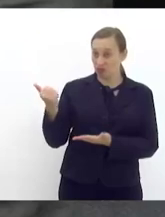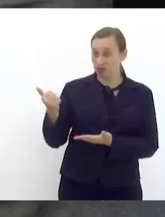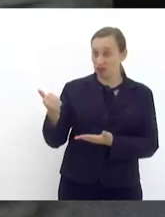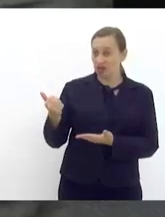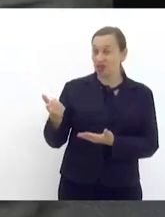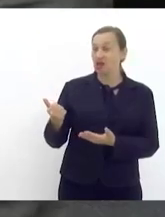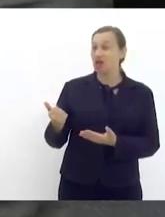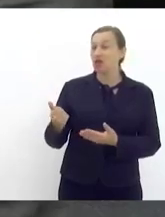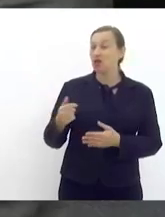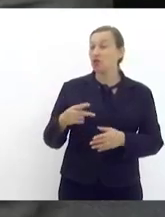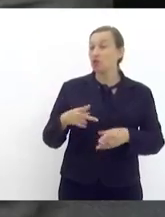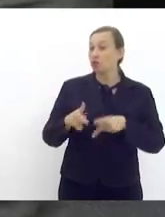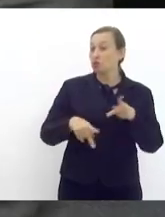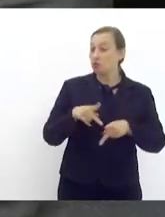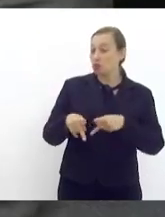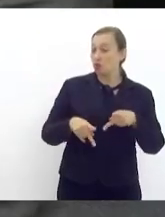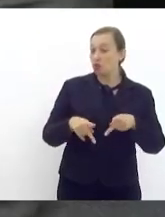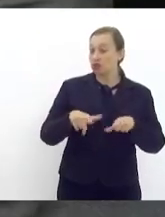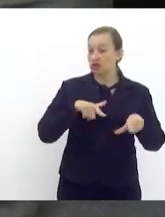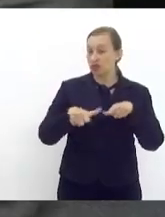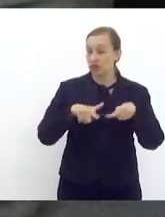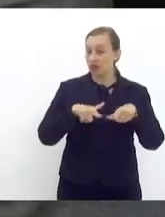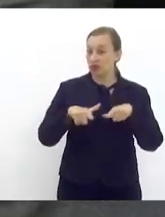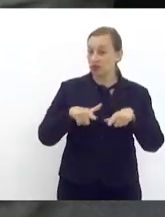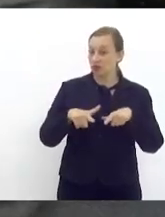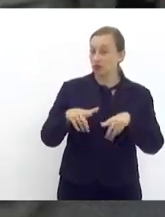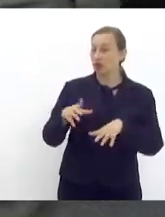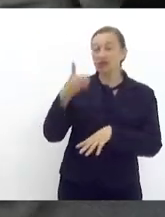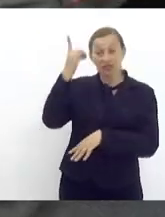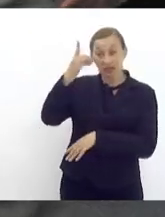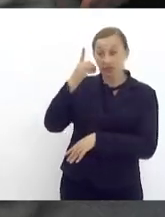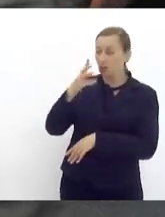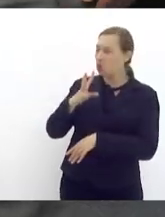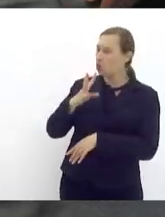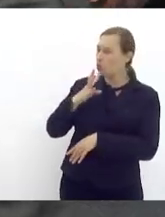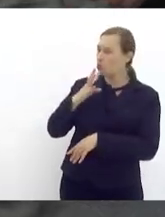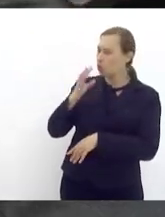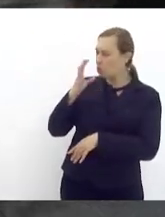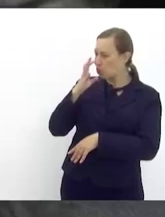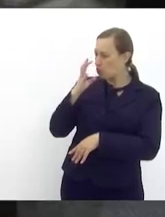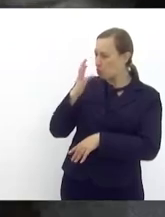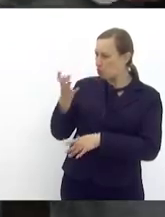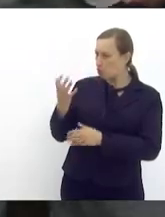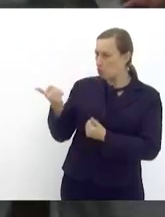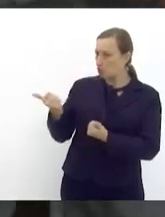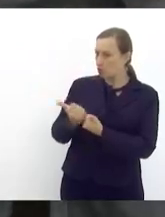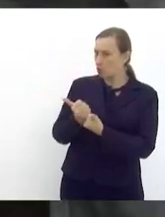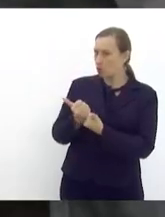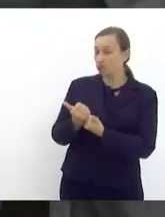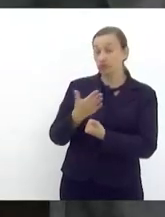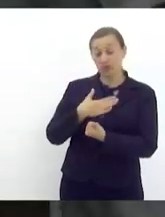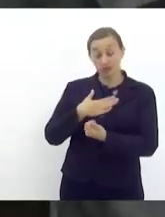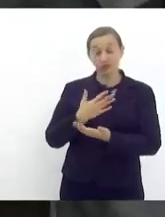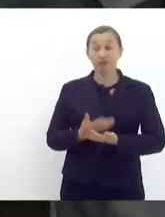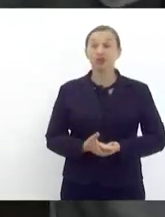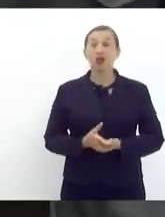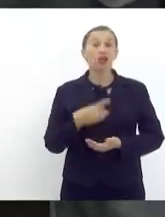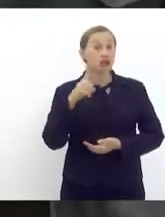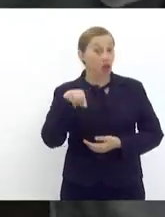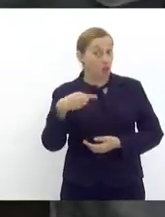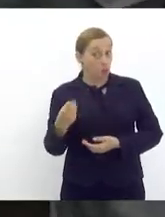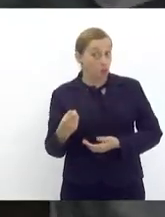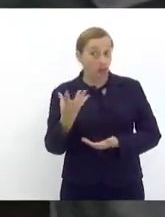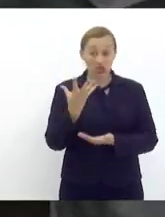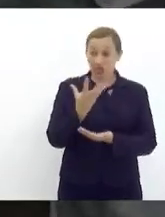Então, aqui, deputada, além do meu reconhecimento público e da minha admiração, conte com o meu total apoio. É, depois